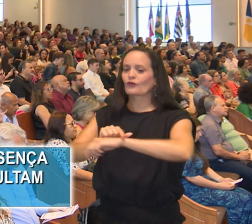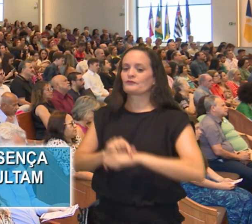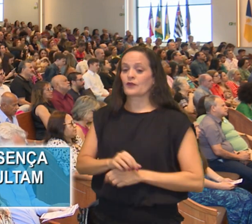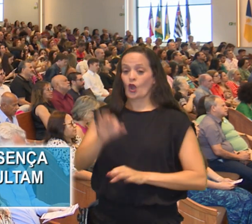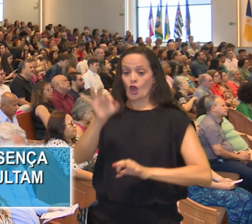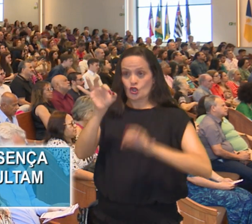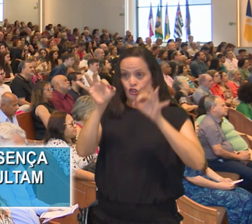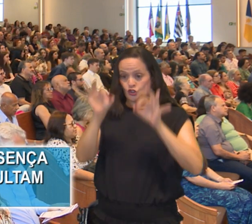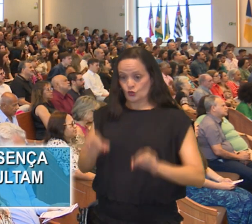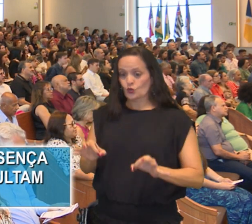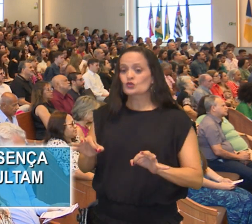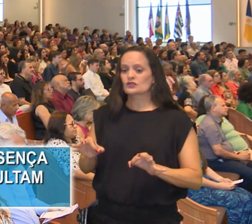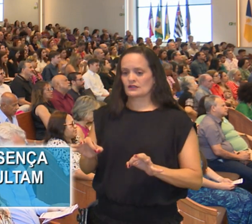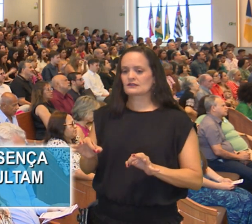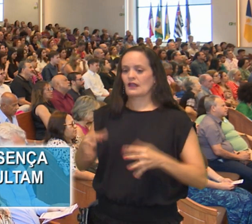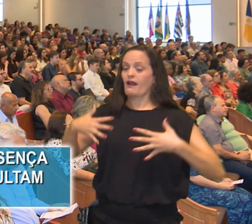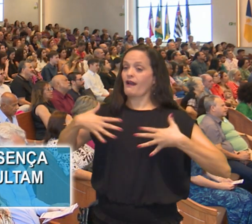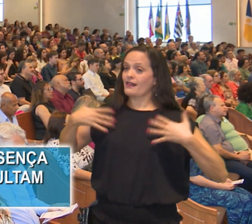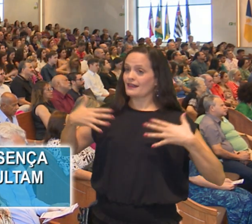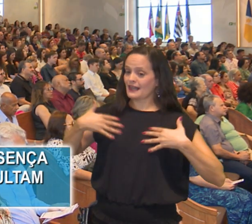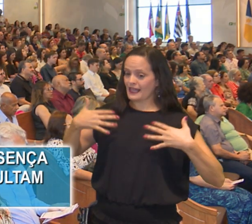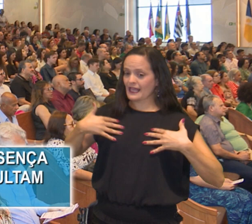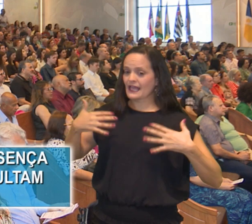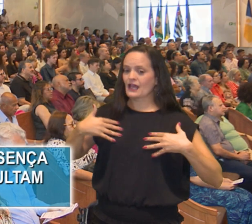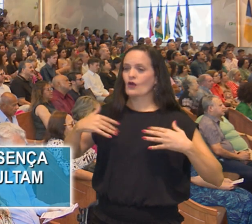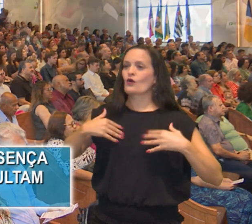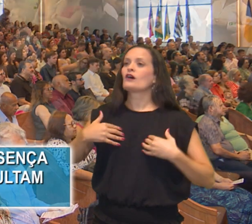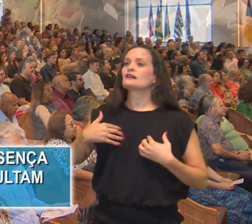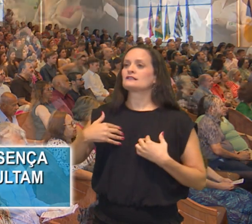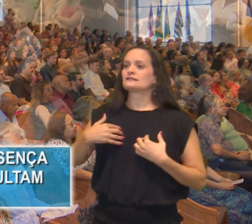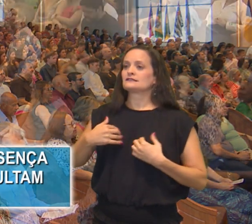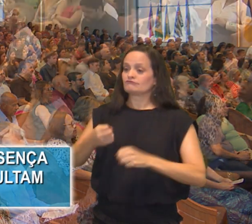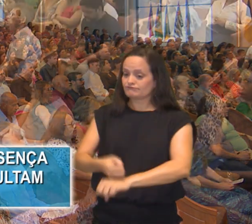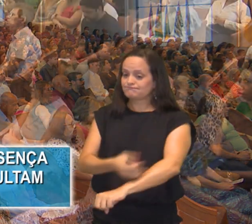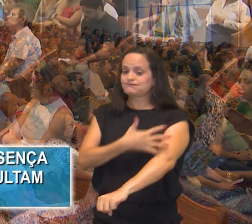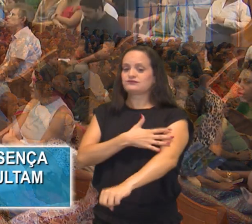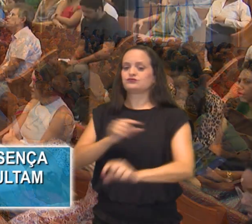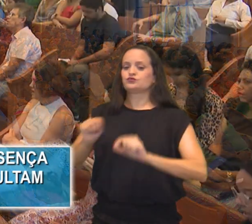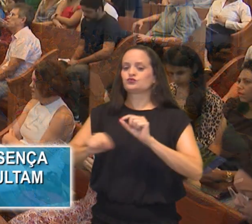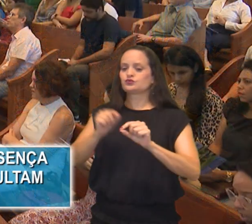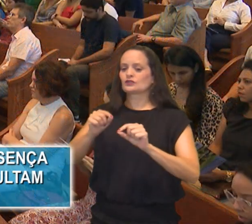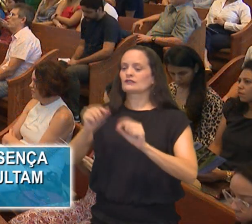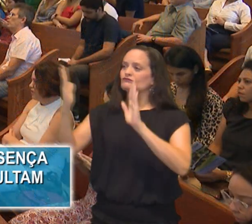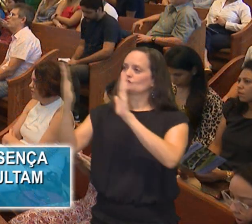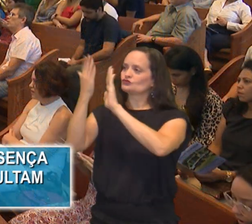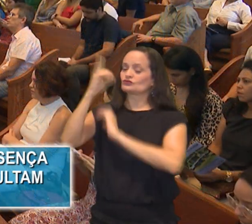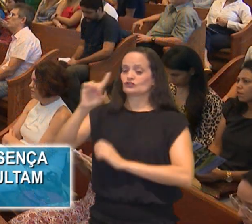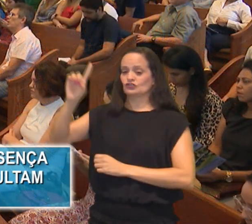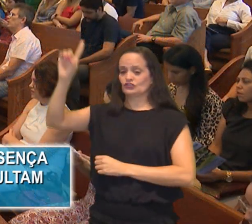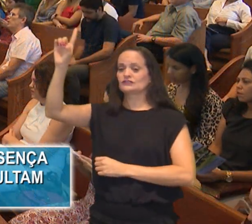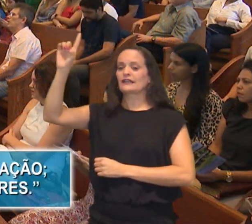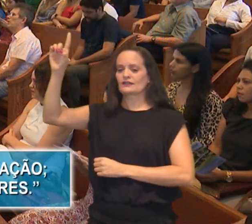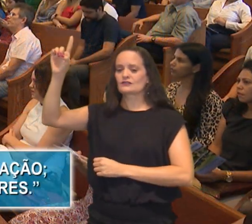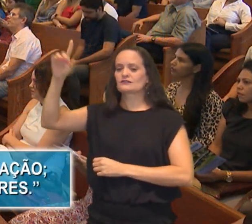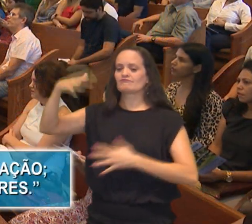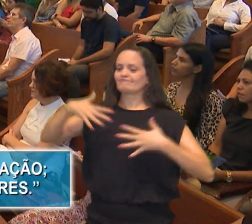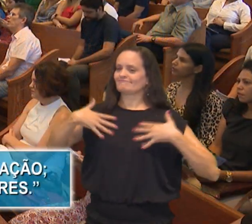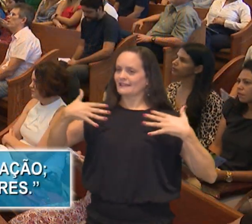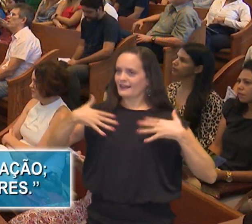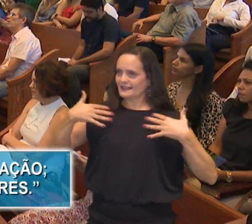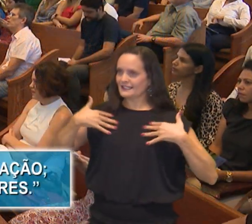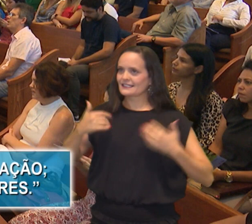porém, se regozijam, exultam na presença de Deus e forram de